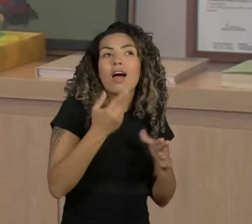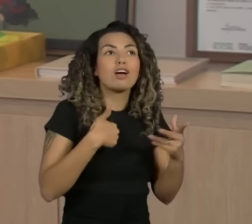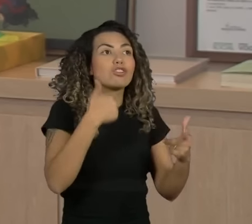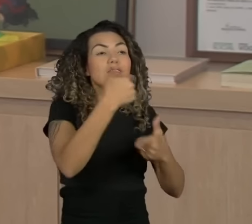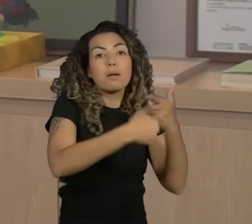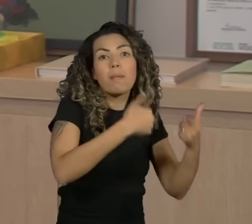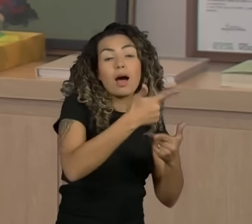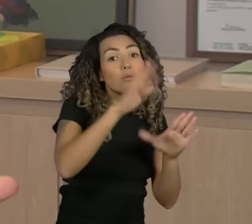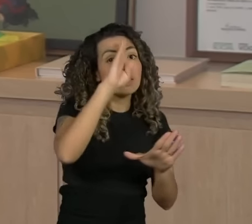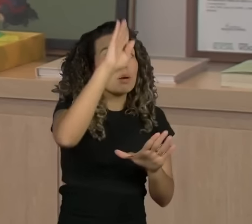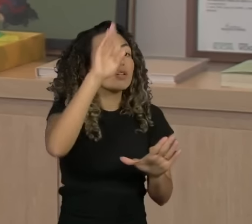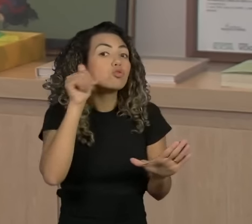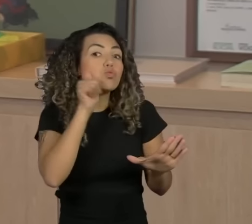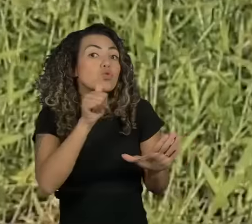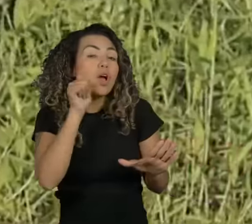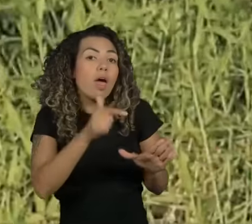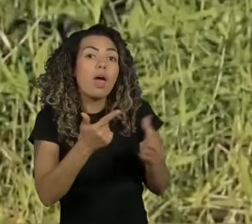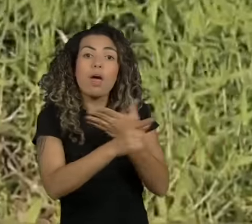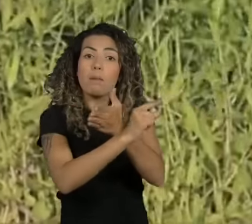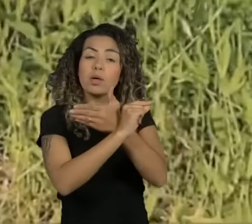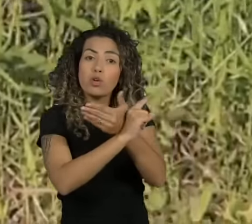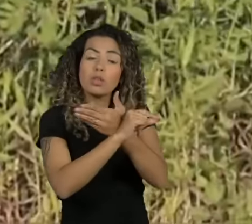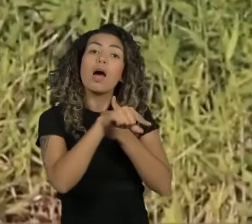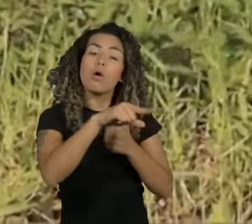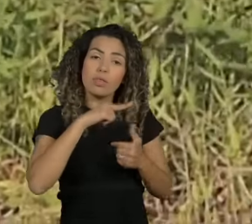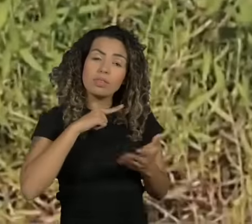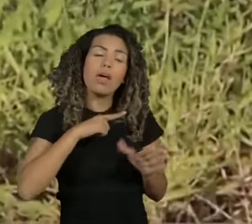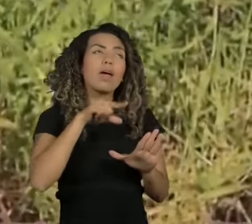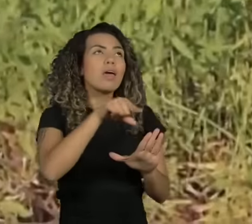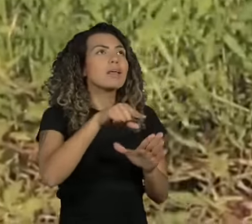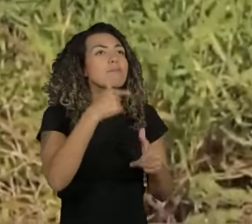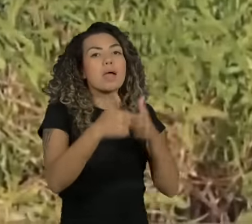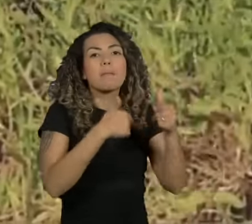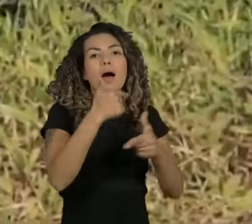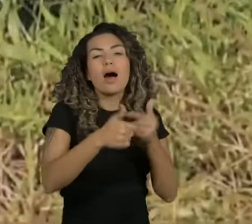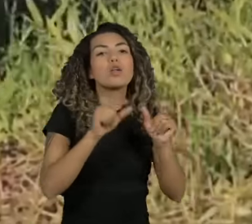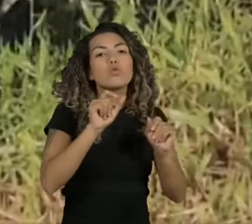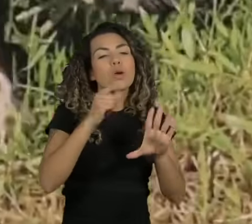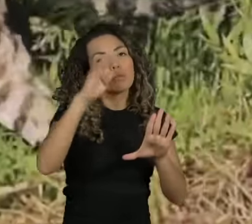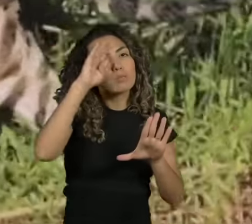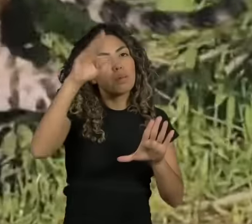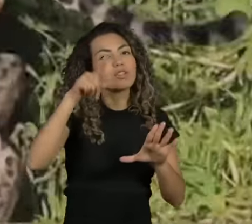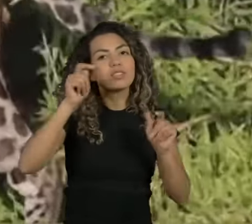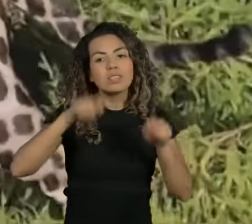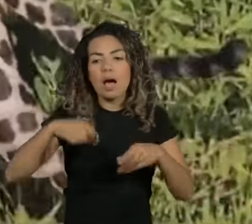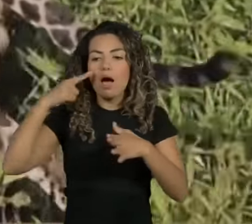principalmente mulheres, no caso do Pantanal, com uma cultura forte de pecuária, com o